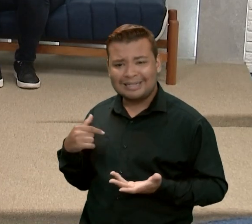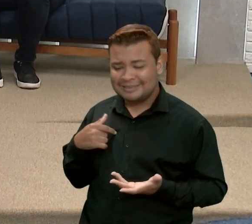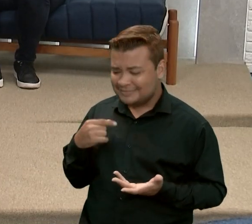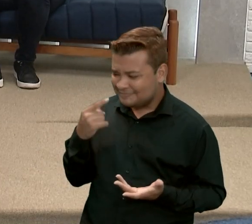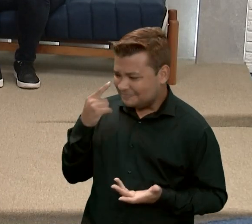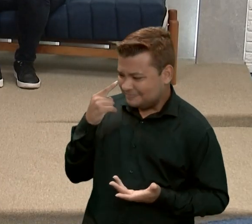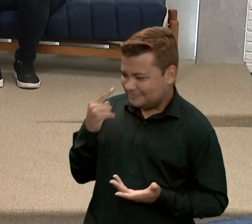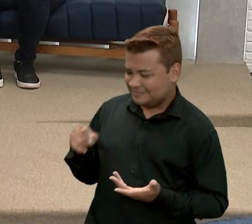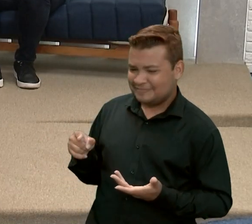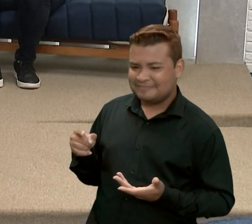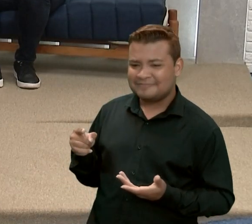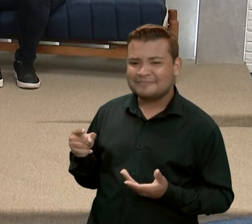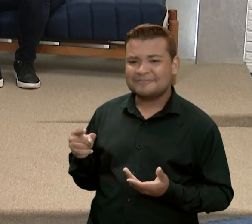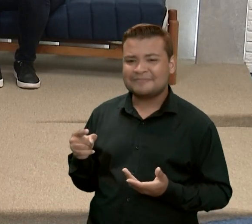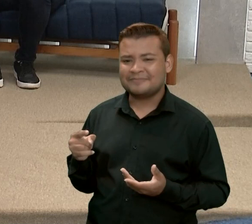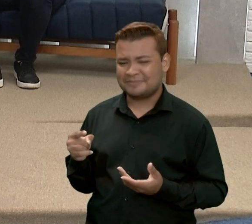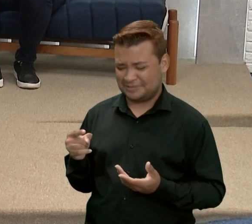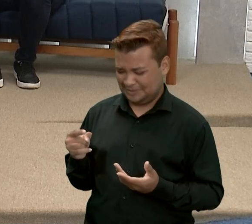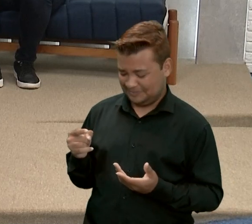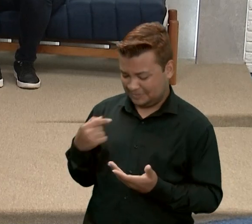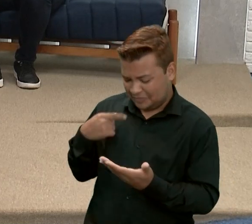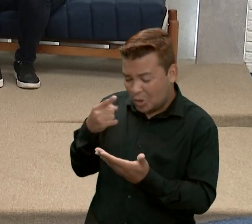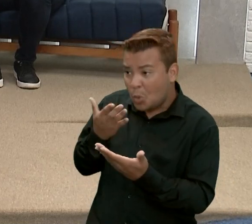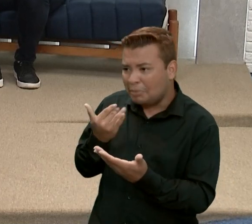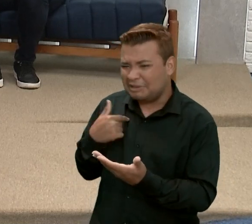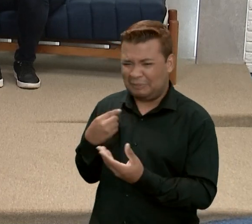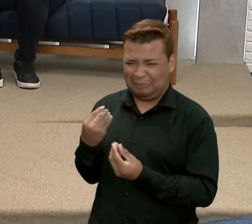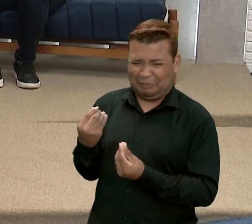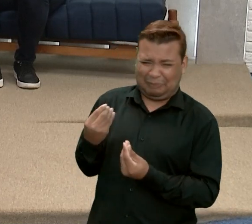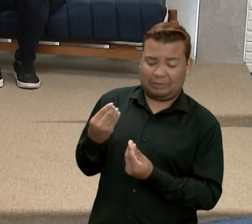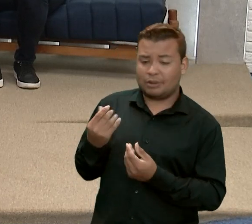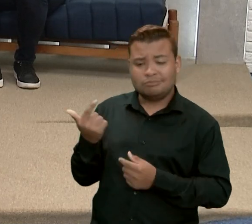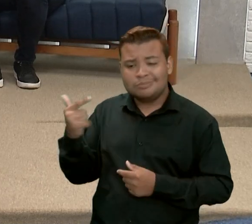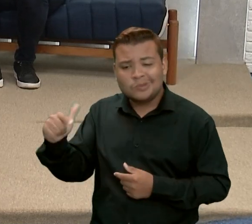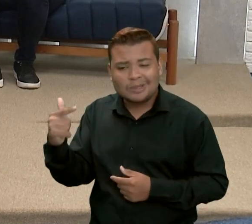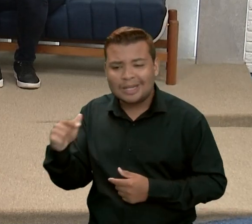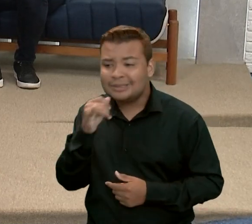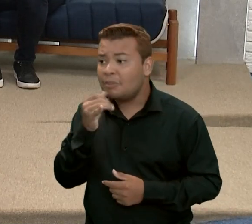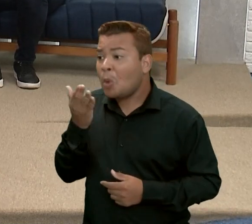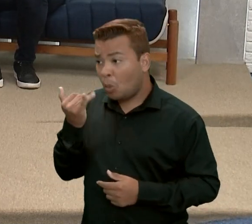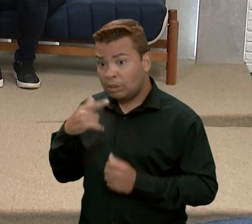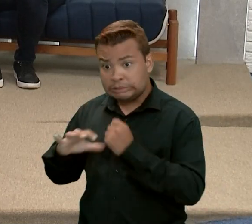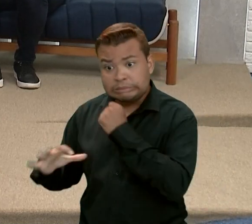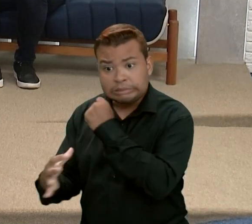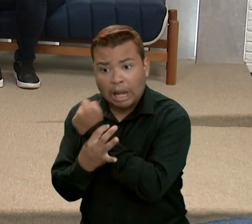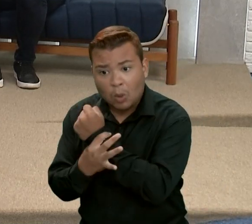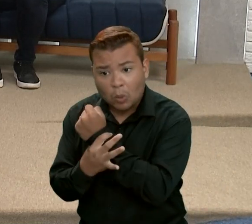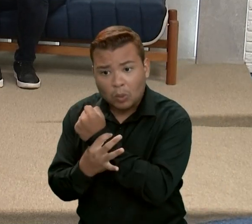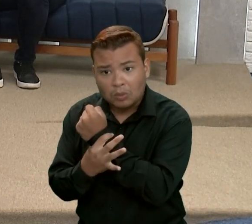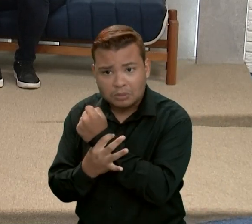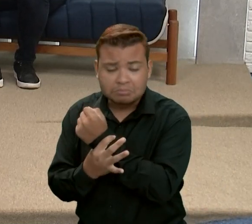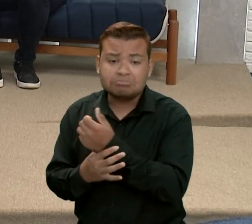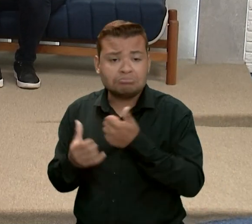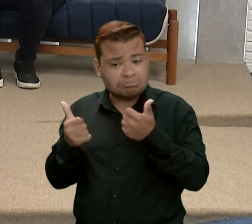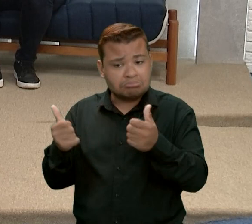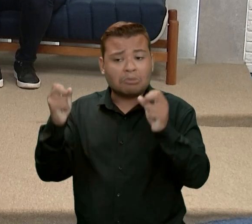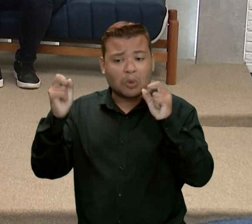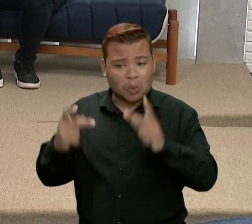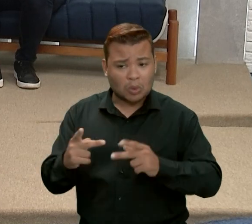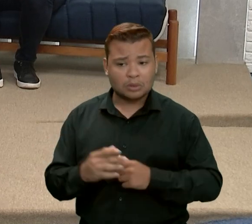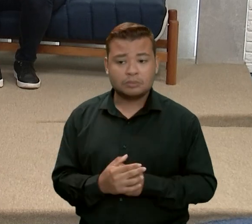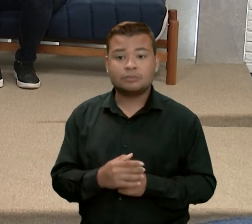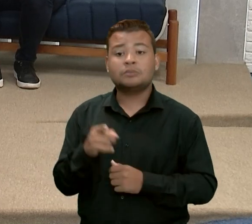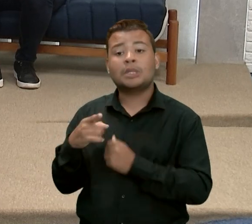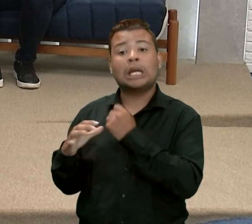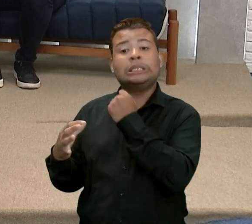muito essa coisa de repulsa com comida. Falou que é alimento, tá seguro para mim? E essa segurança, inclusive, é dada